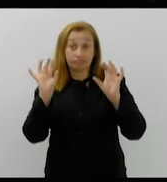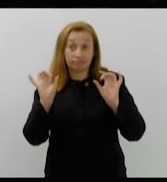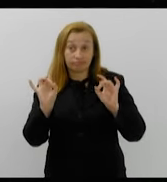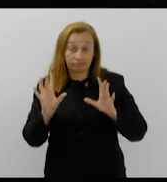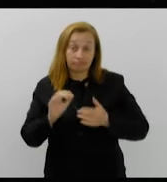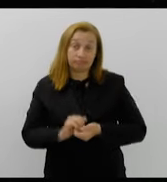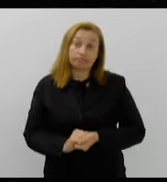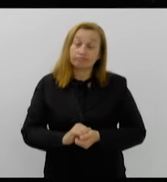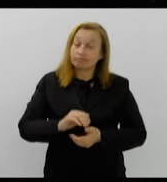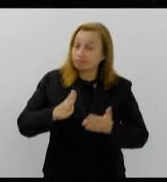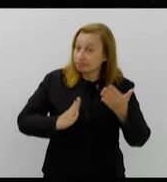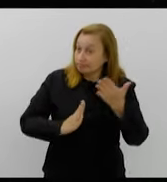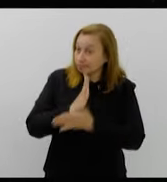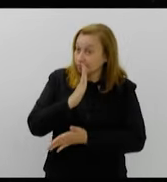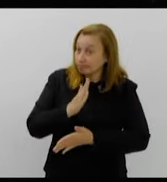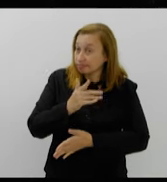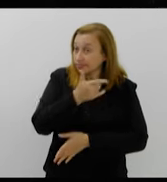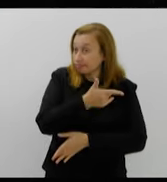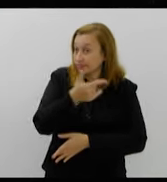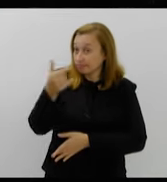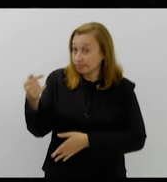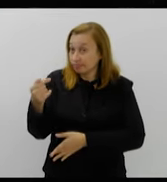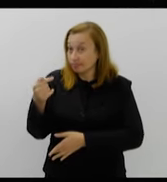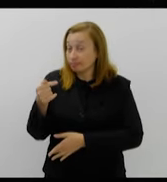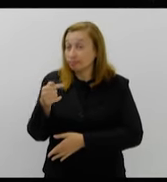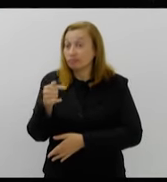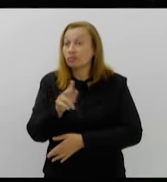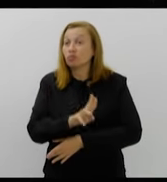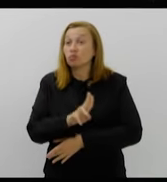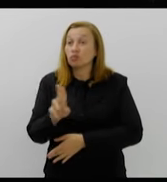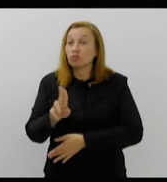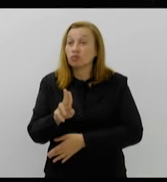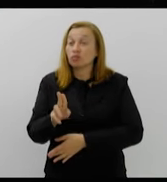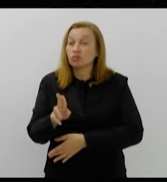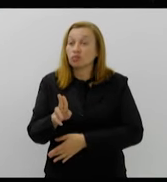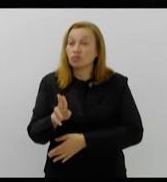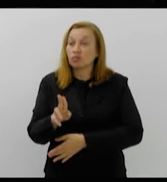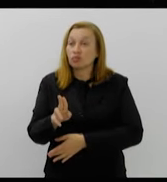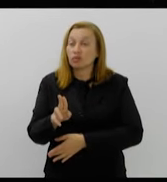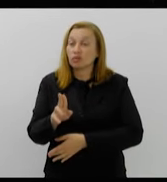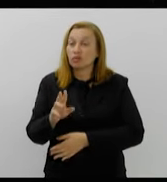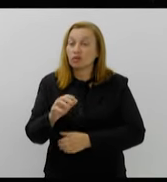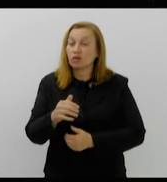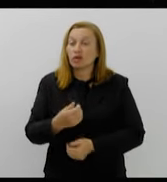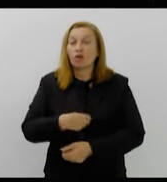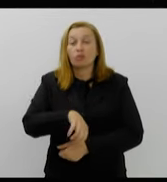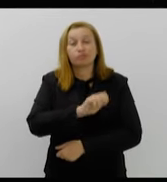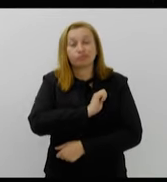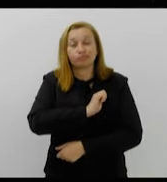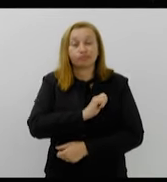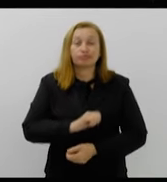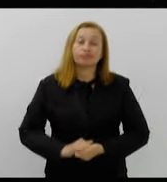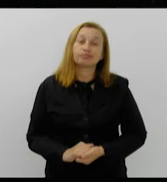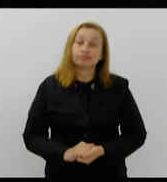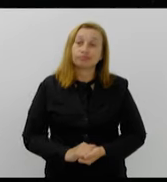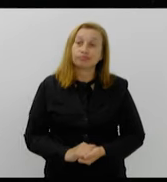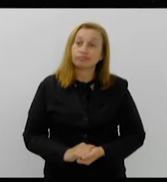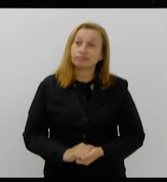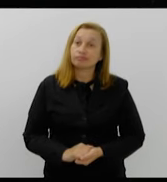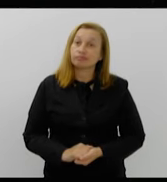que se aprovou em 17 chamado de regime de recuperação fiscal que